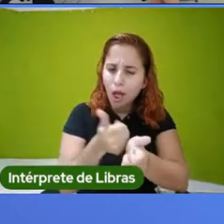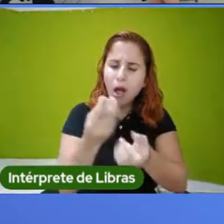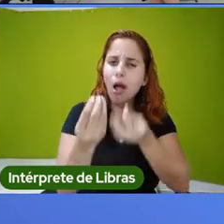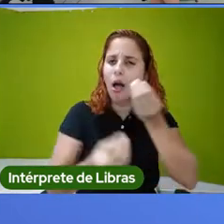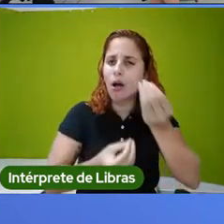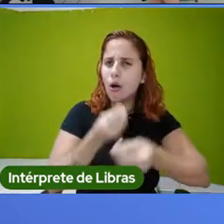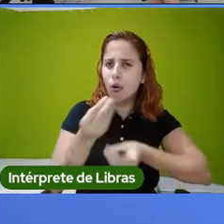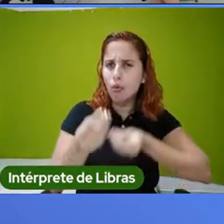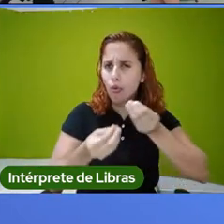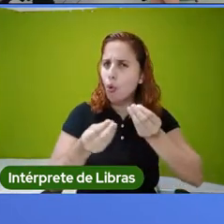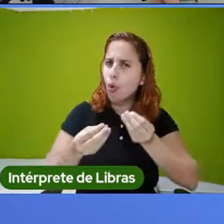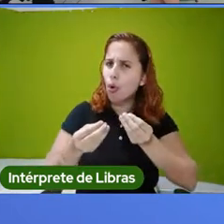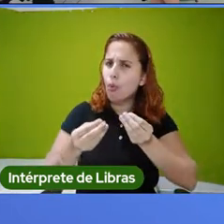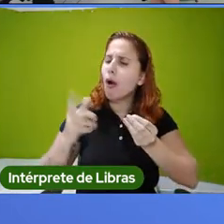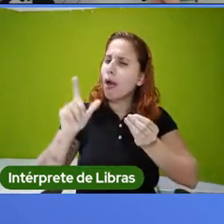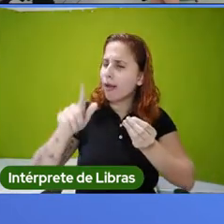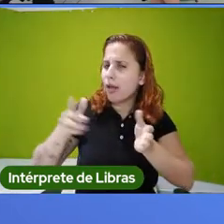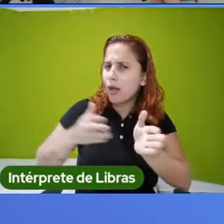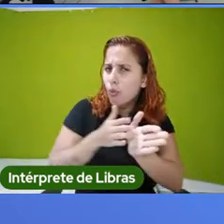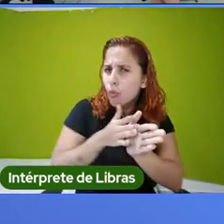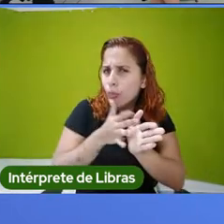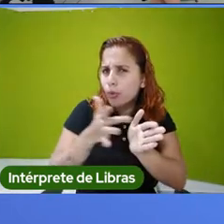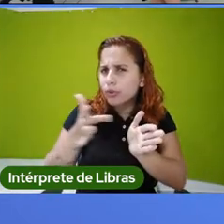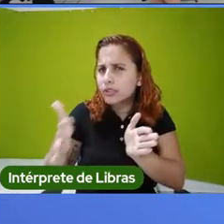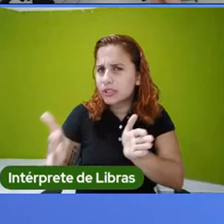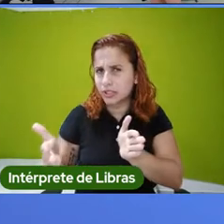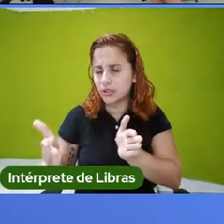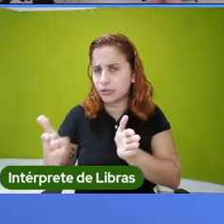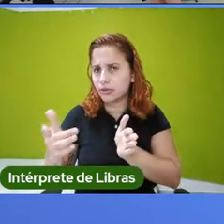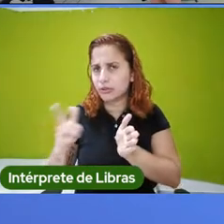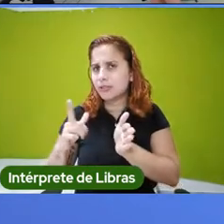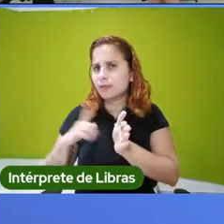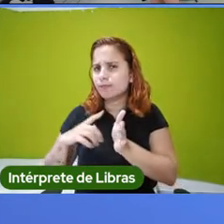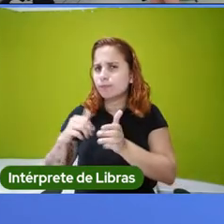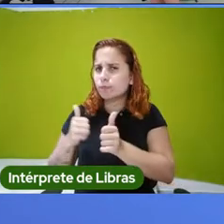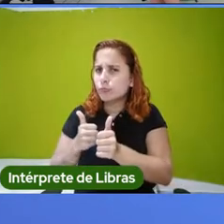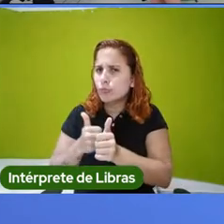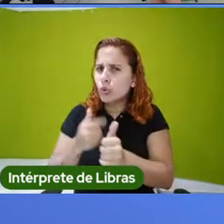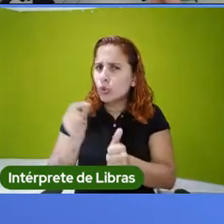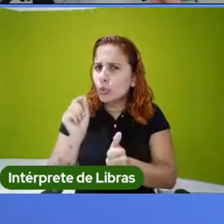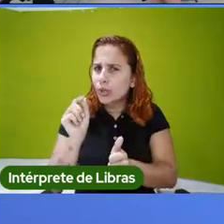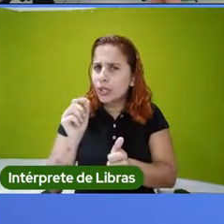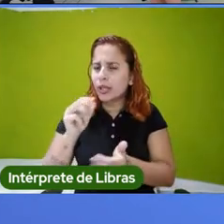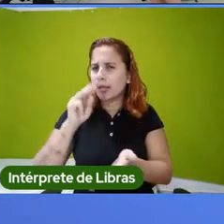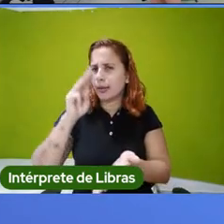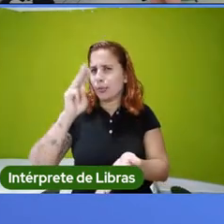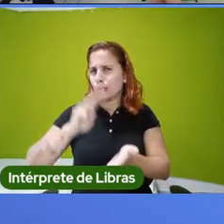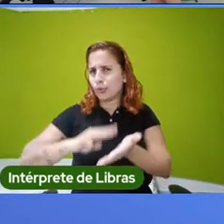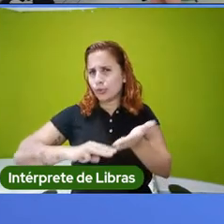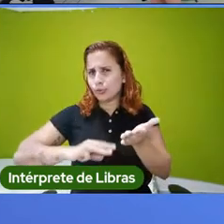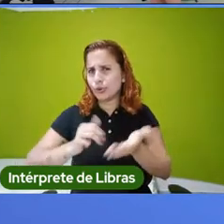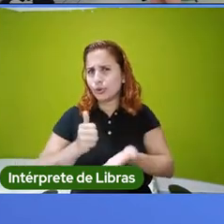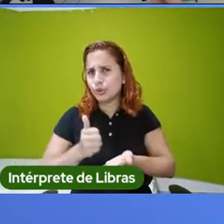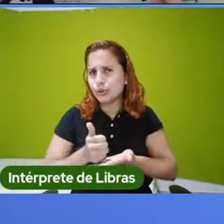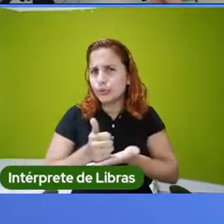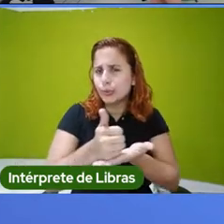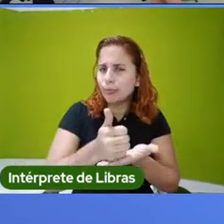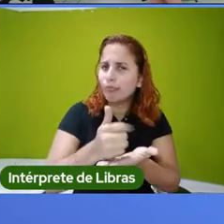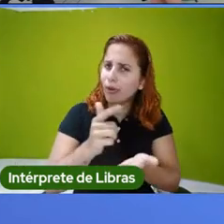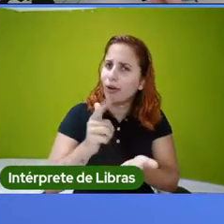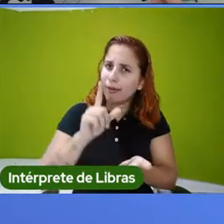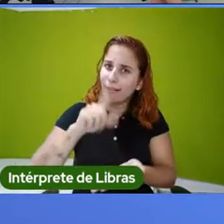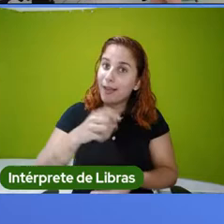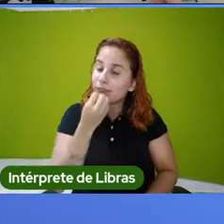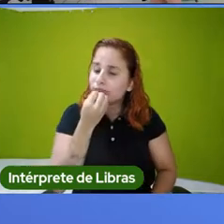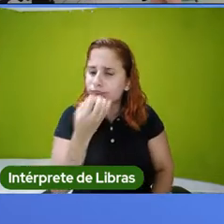processo, né, algo que se aproxima do que a gente tem hoje, da metodologia do emprego apoiado, que é uma metodologia